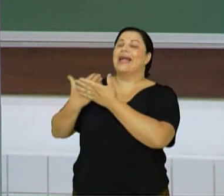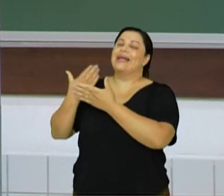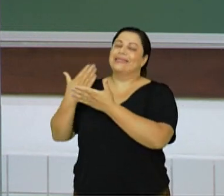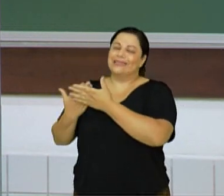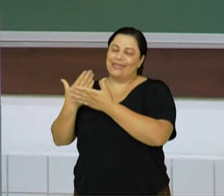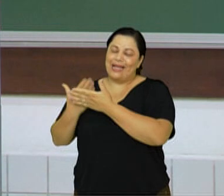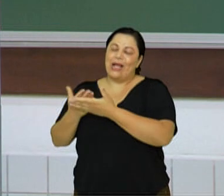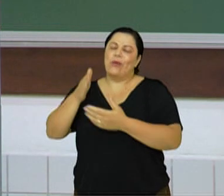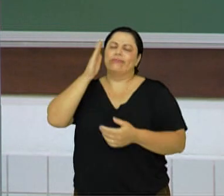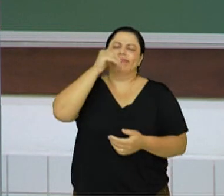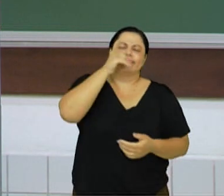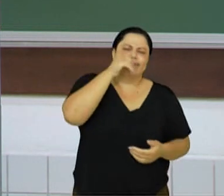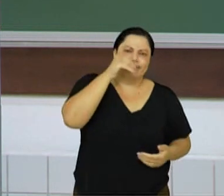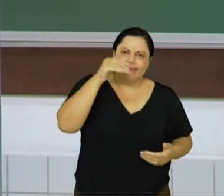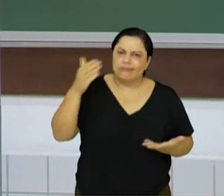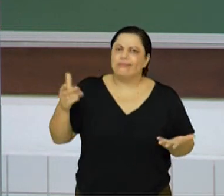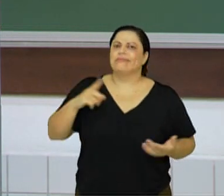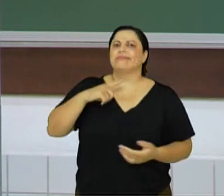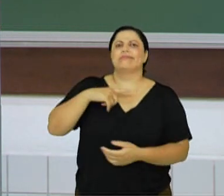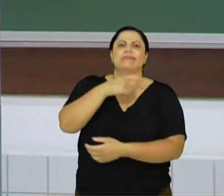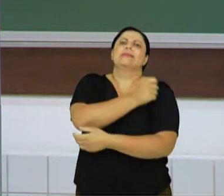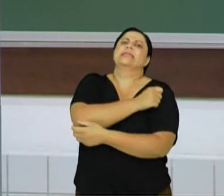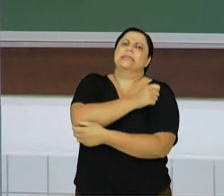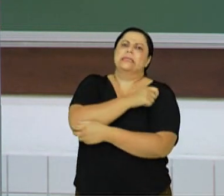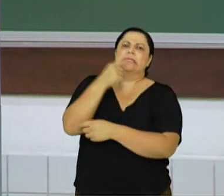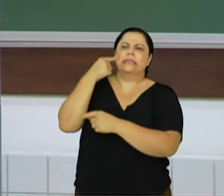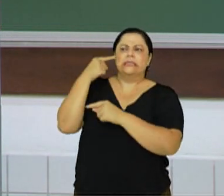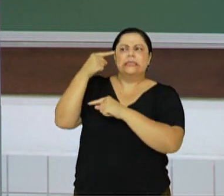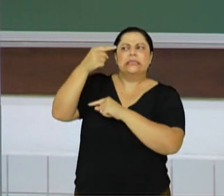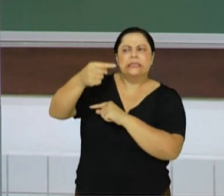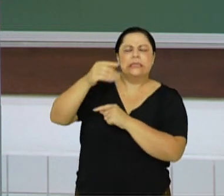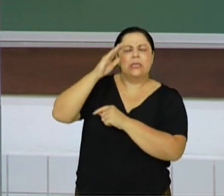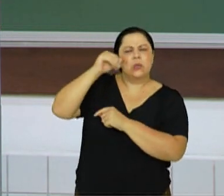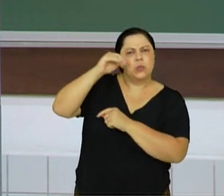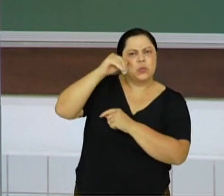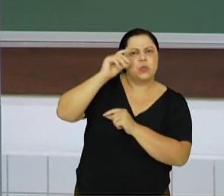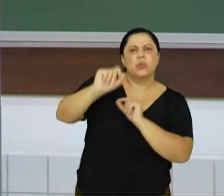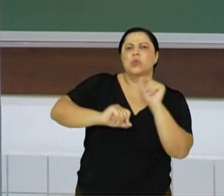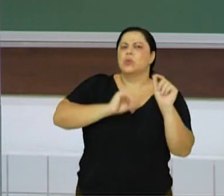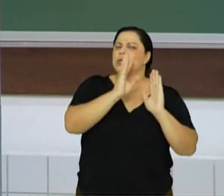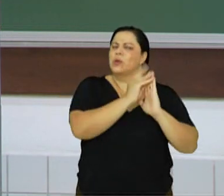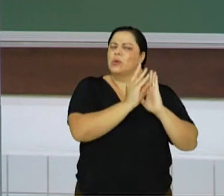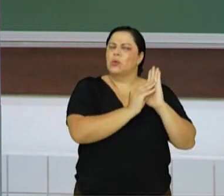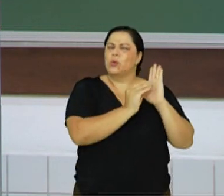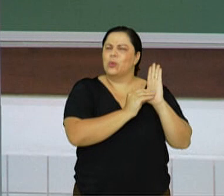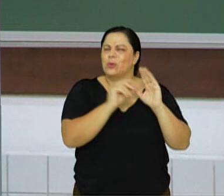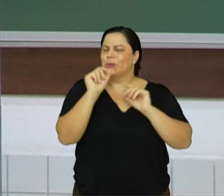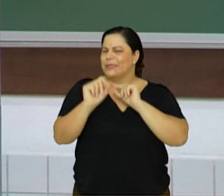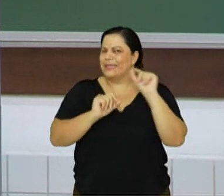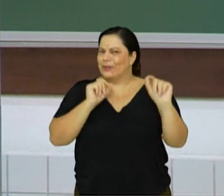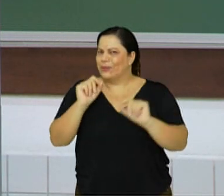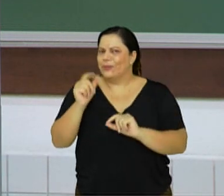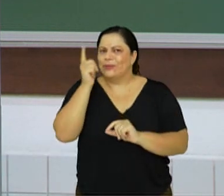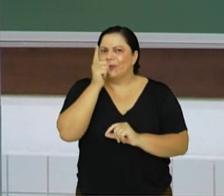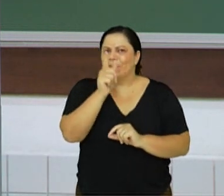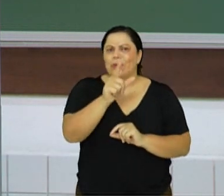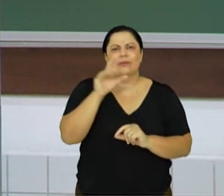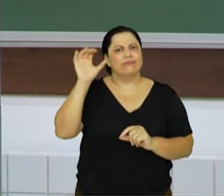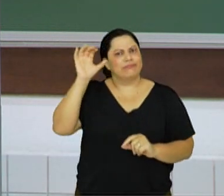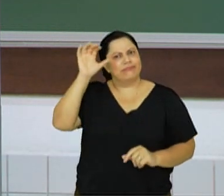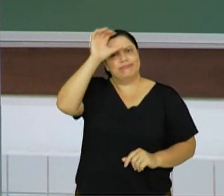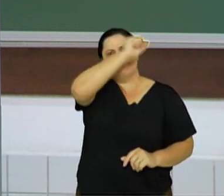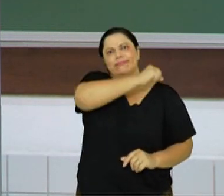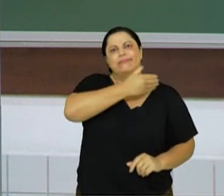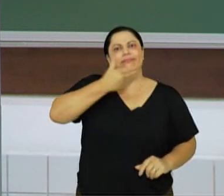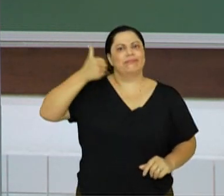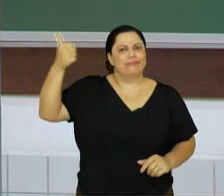porque eu conheço lá, tem vários alunos que vão antes lá olhar qual que é o conteúdo para vir. Quem consegue fazer isso, aprende ainda